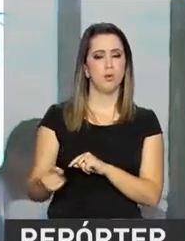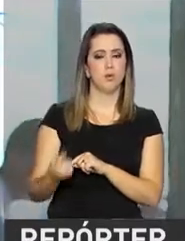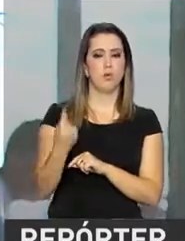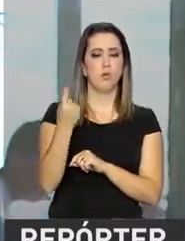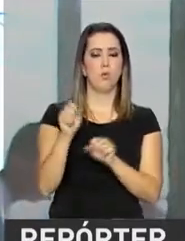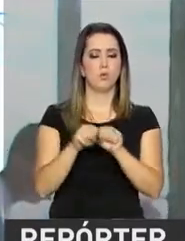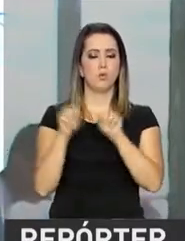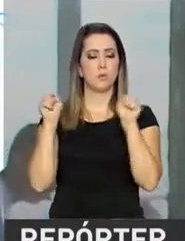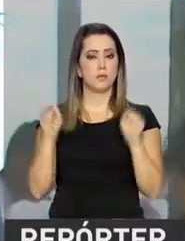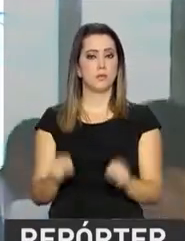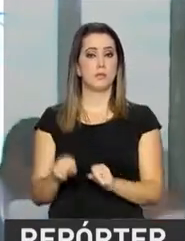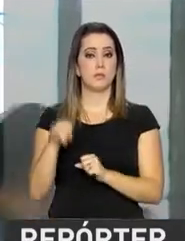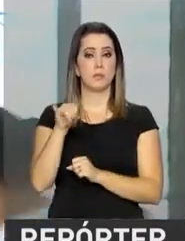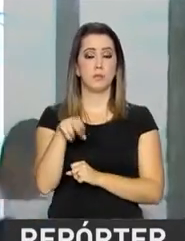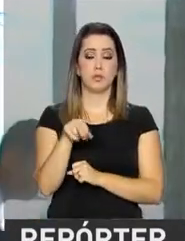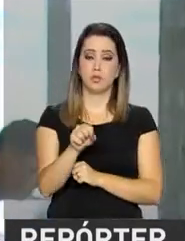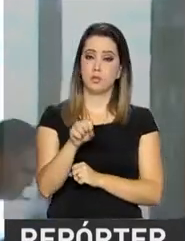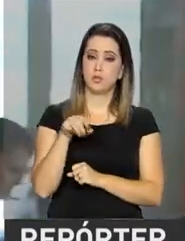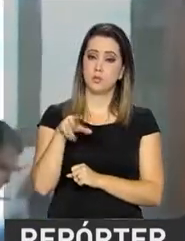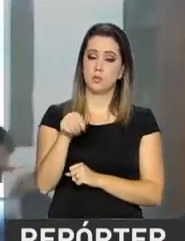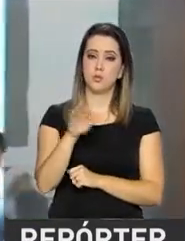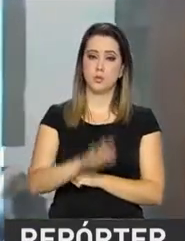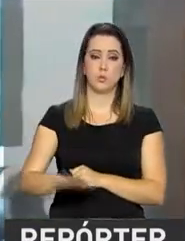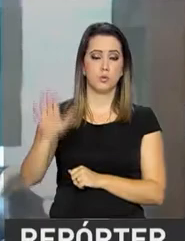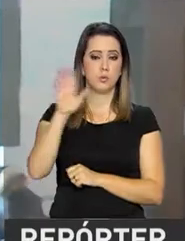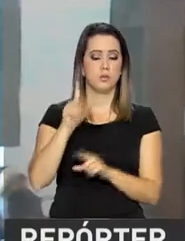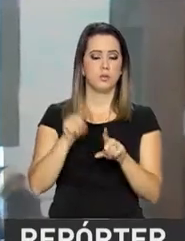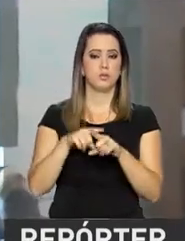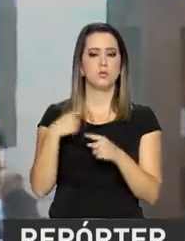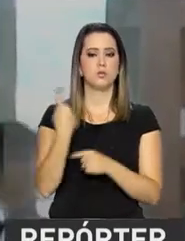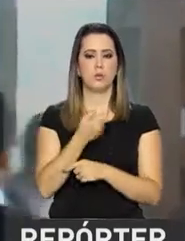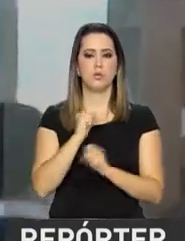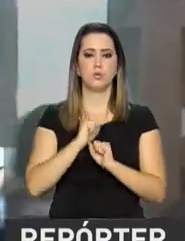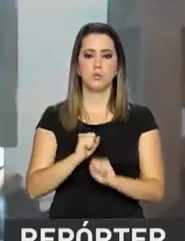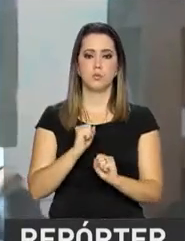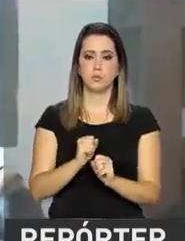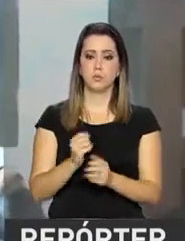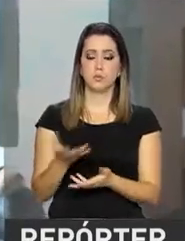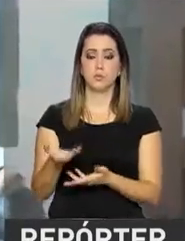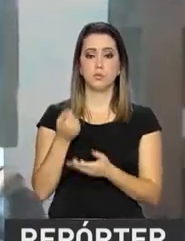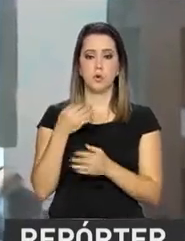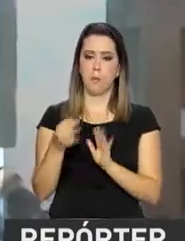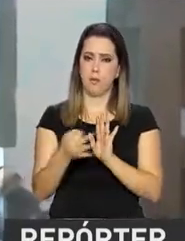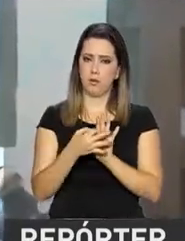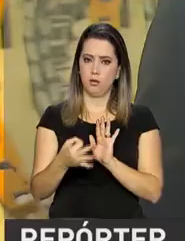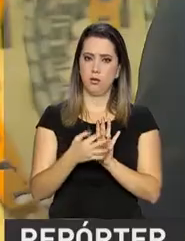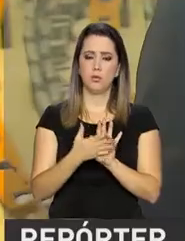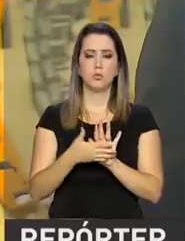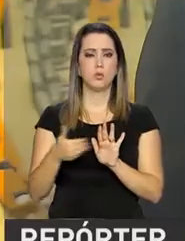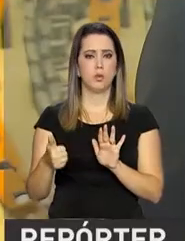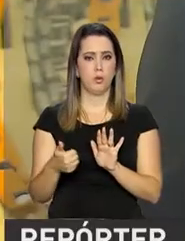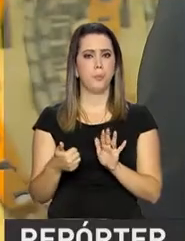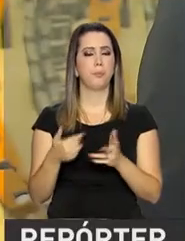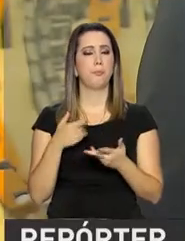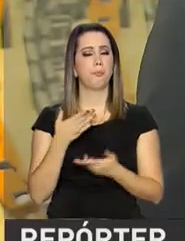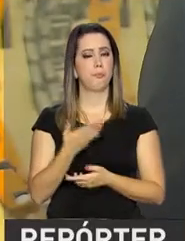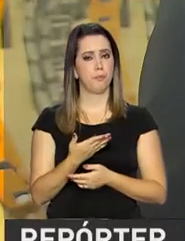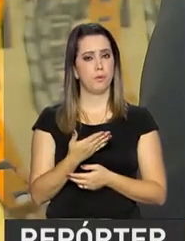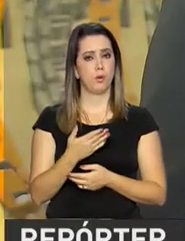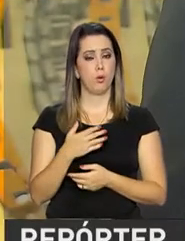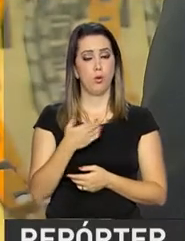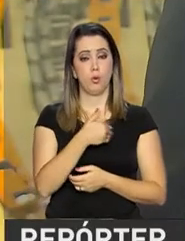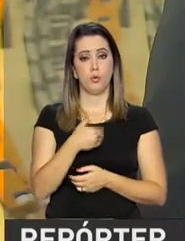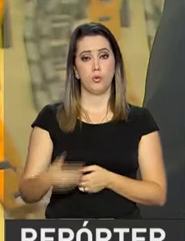um único sistema previdenciário para todos os brasileiros, nós ainda podemos receber sugestões de aprimoramento. A previsão do governo é